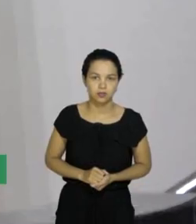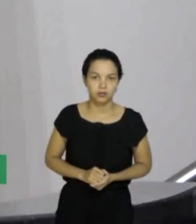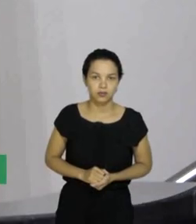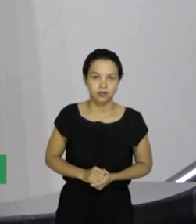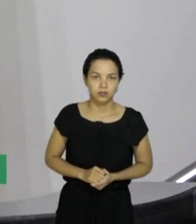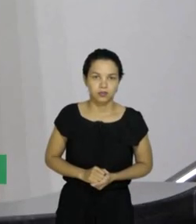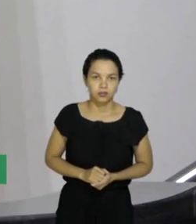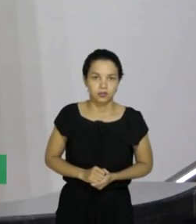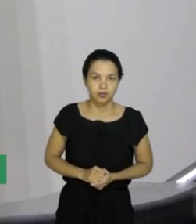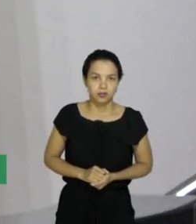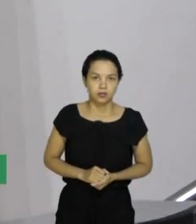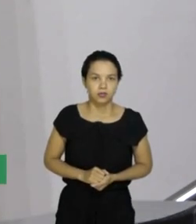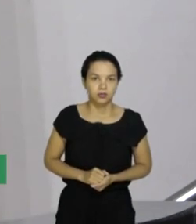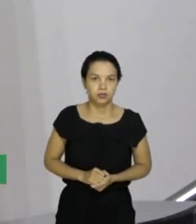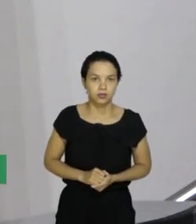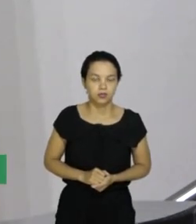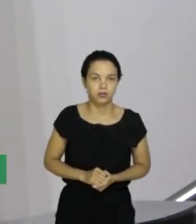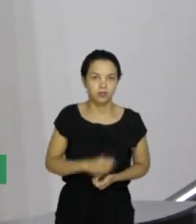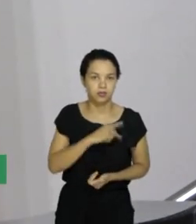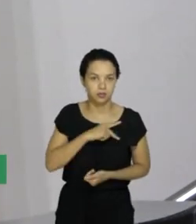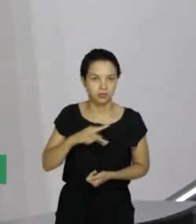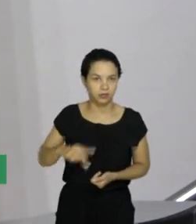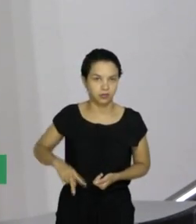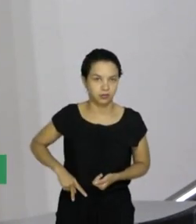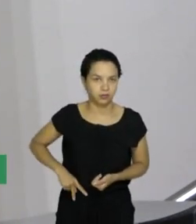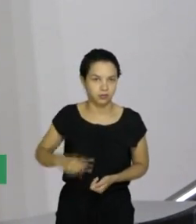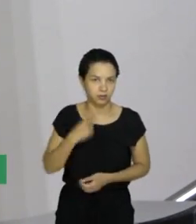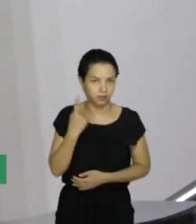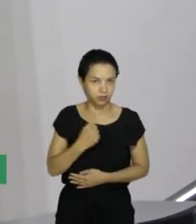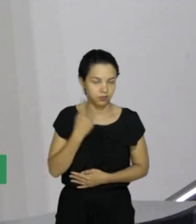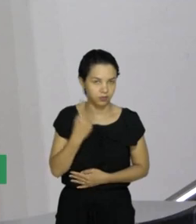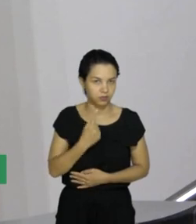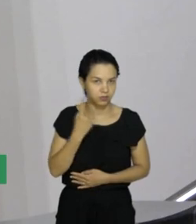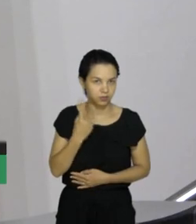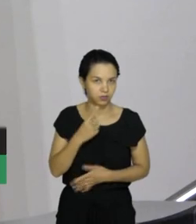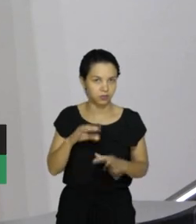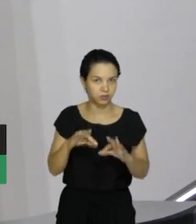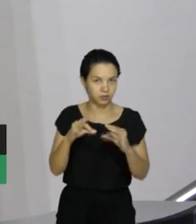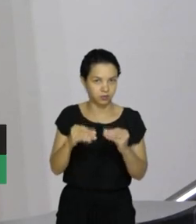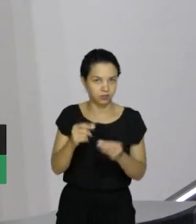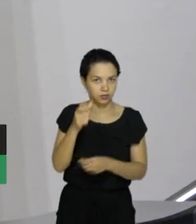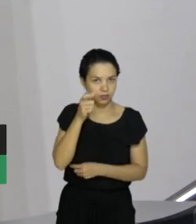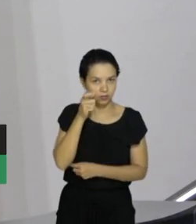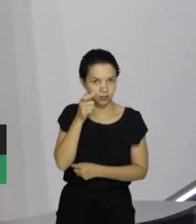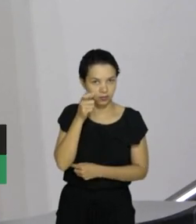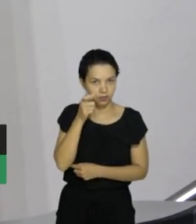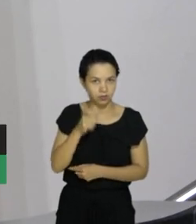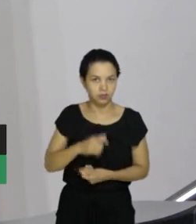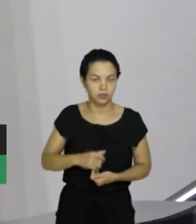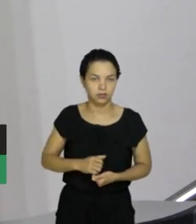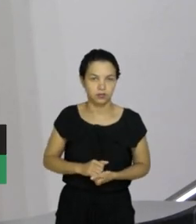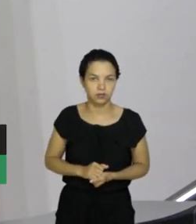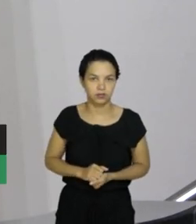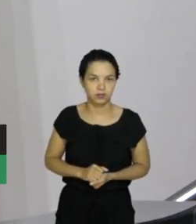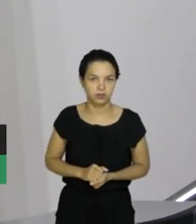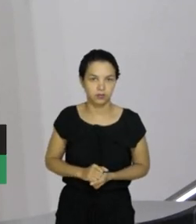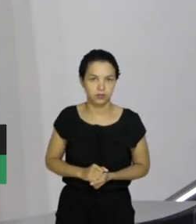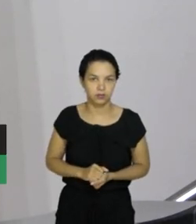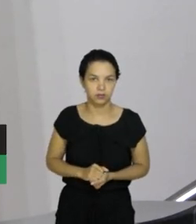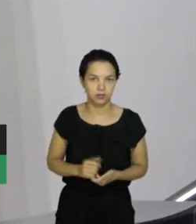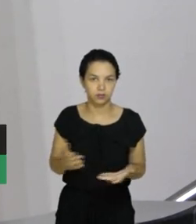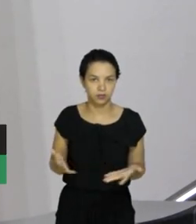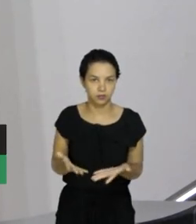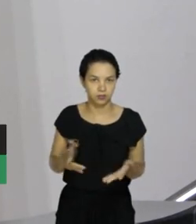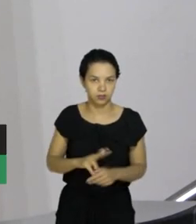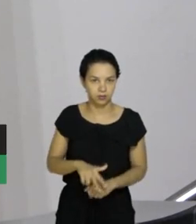Presidente deputados deputados todos que nos acompanham o motivo que me traz